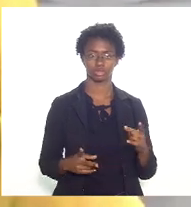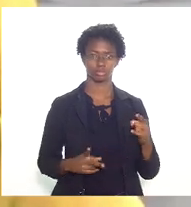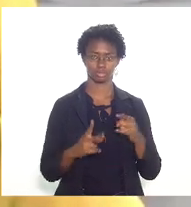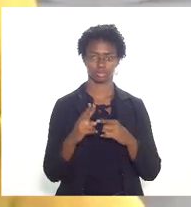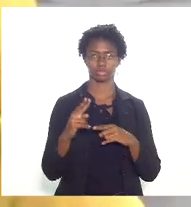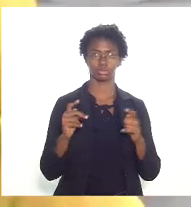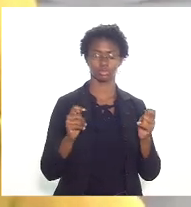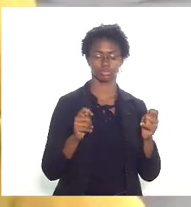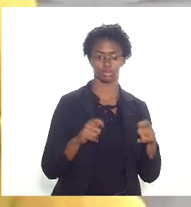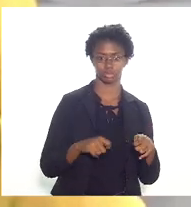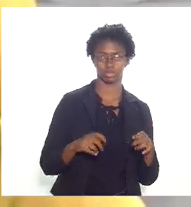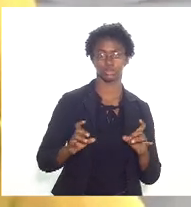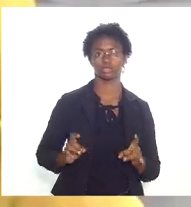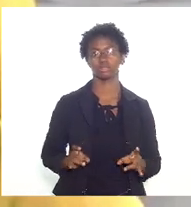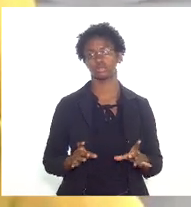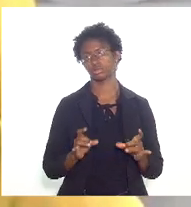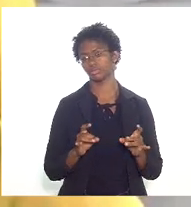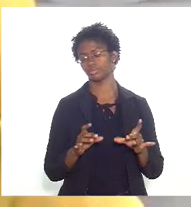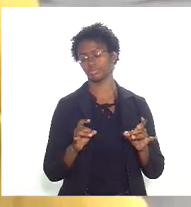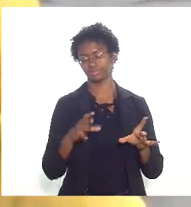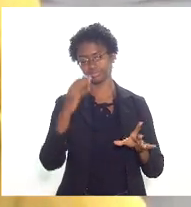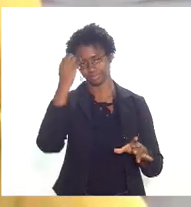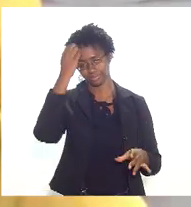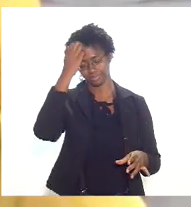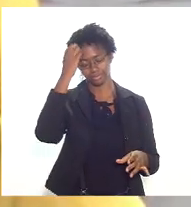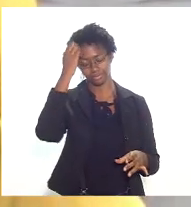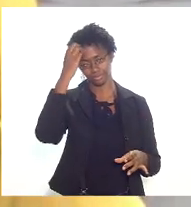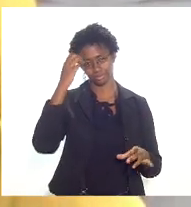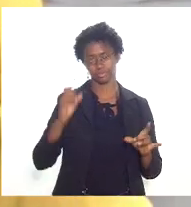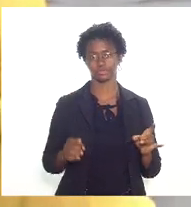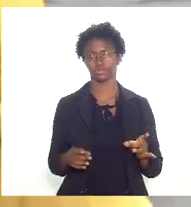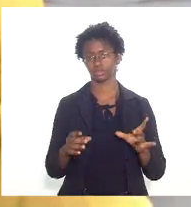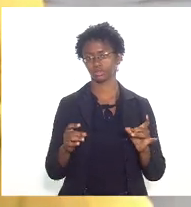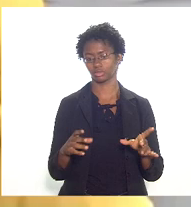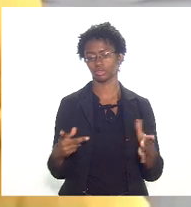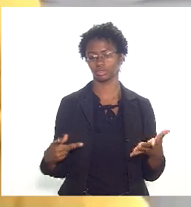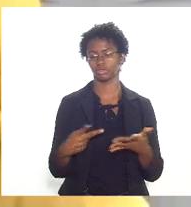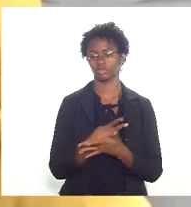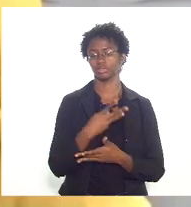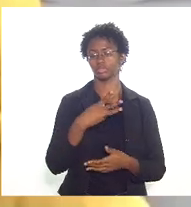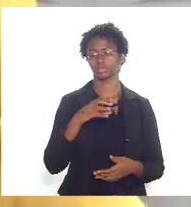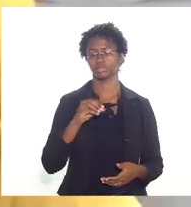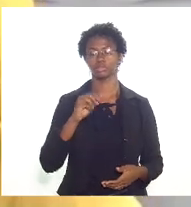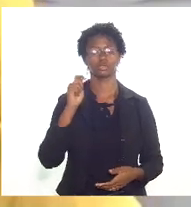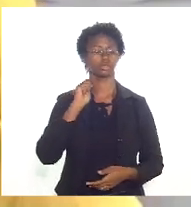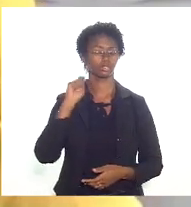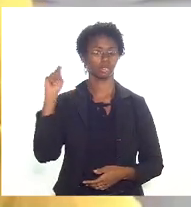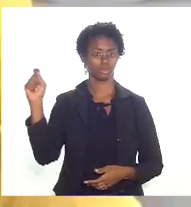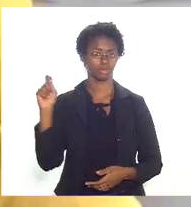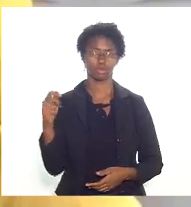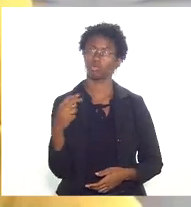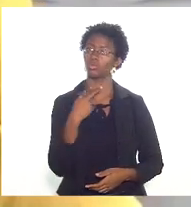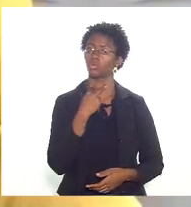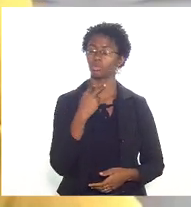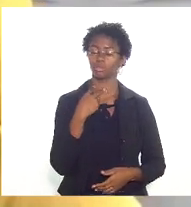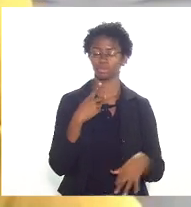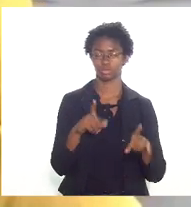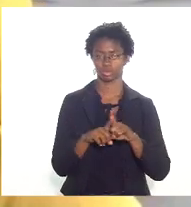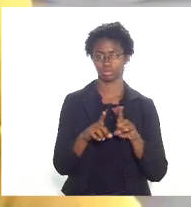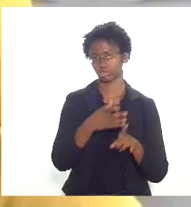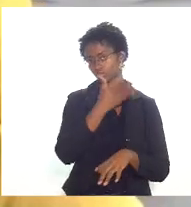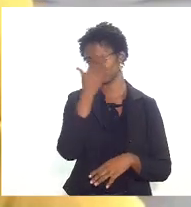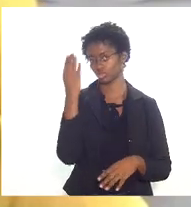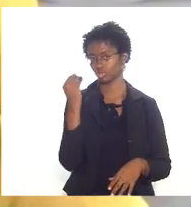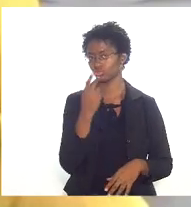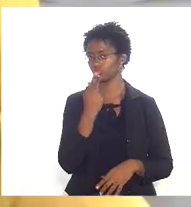possibilidade da privatização do leilão internacional que acontecerá em trinta de Abril não posso deixar de